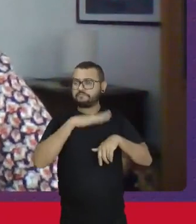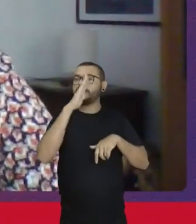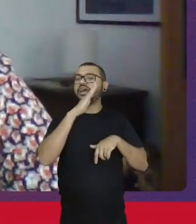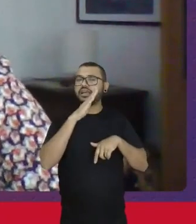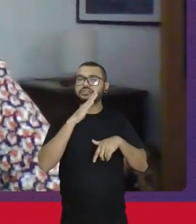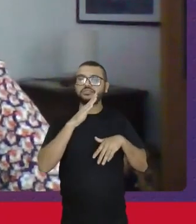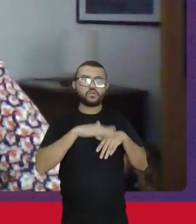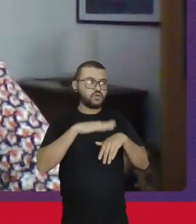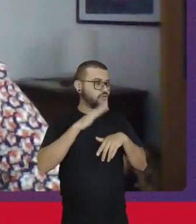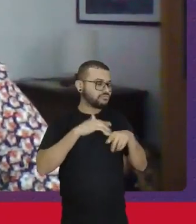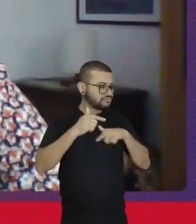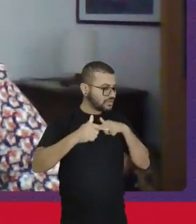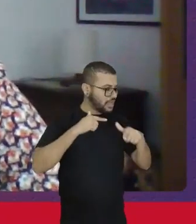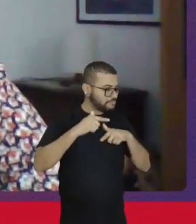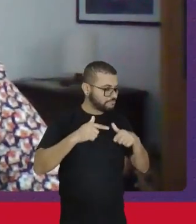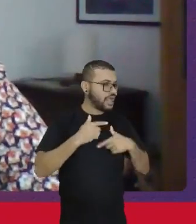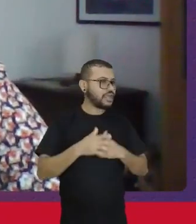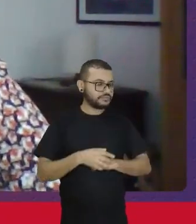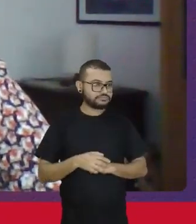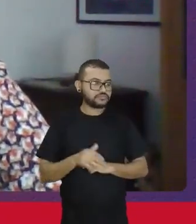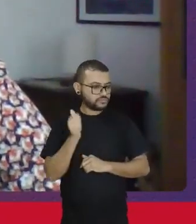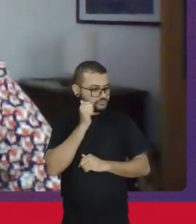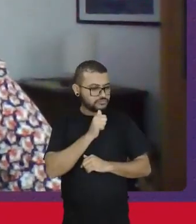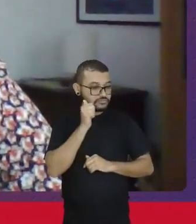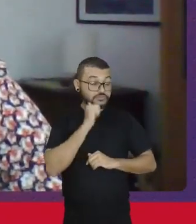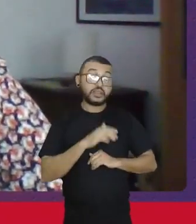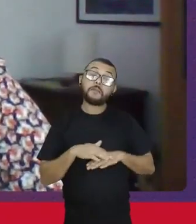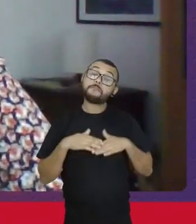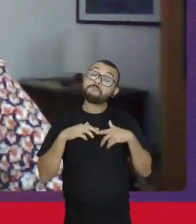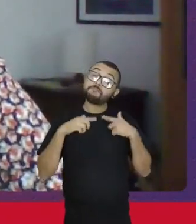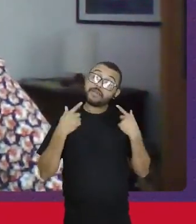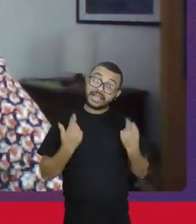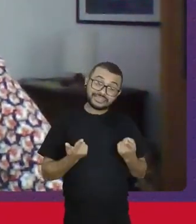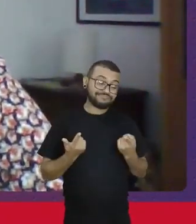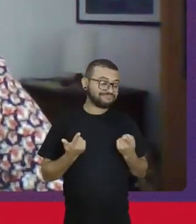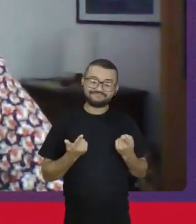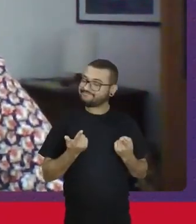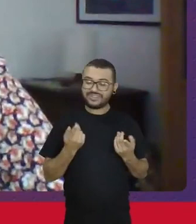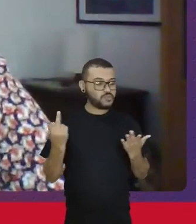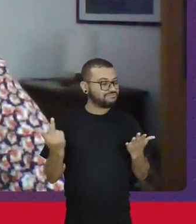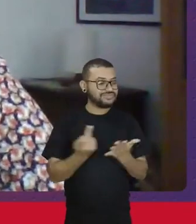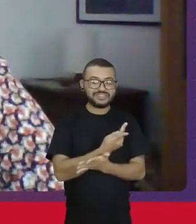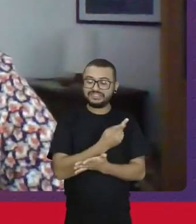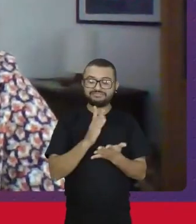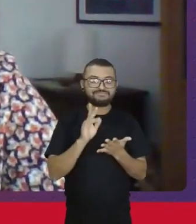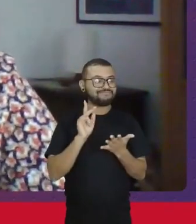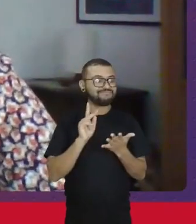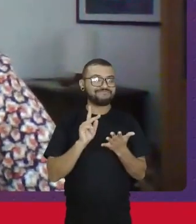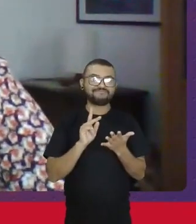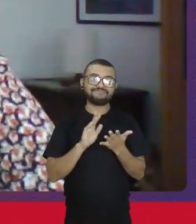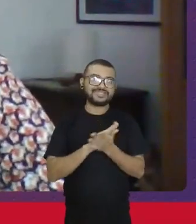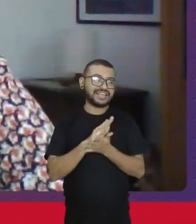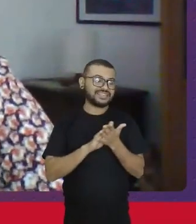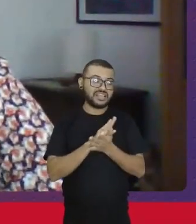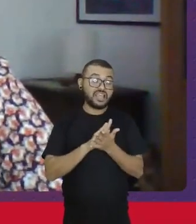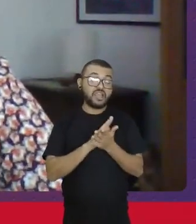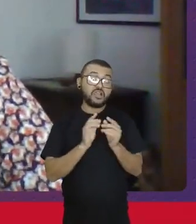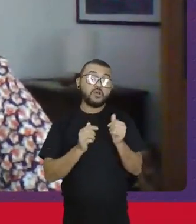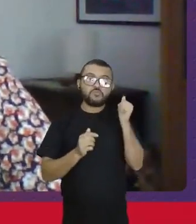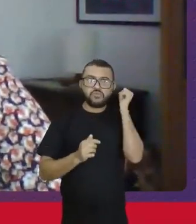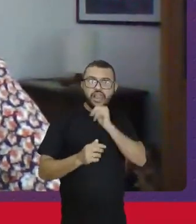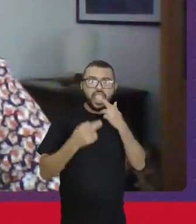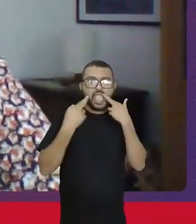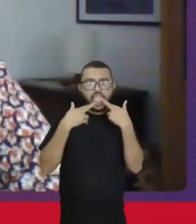da sobrecarga que ele representa para as mulheres. No entanto, isso não aconteceu. As mulheres se